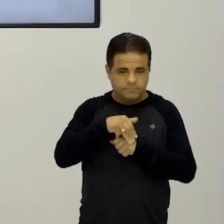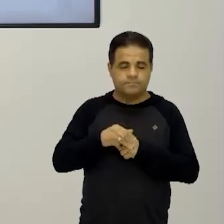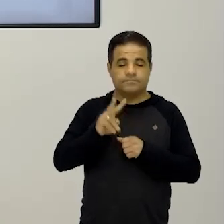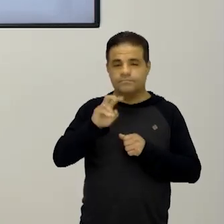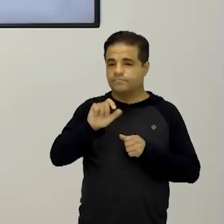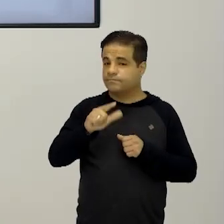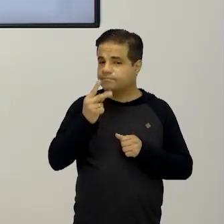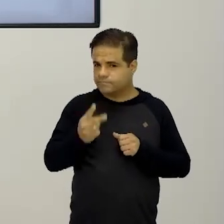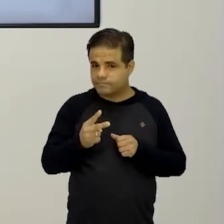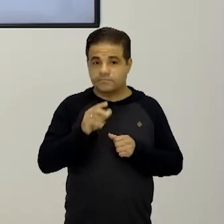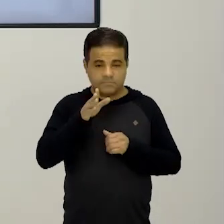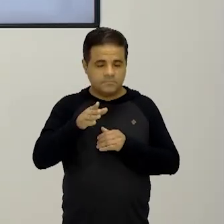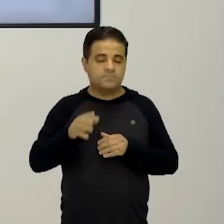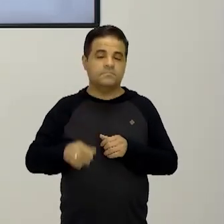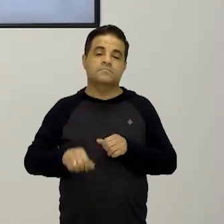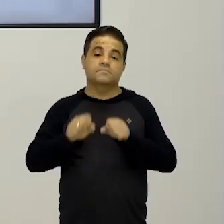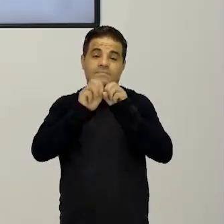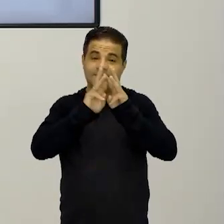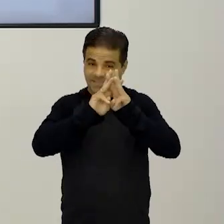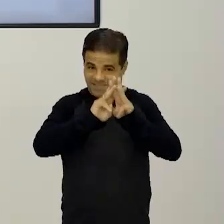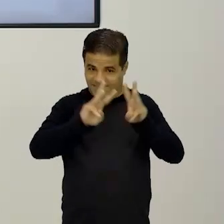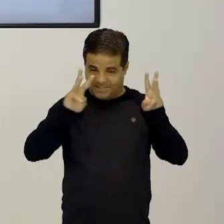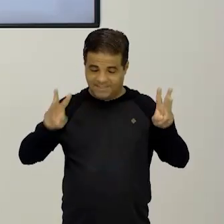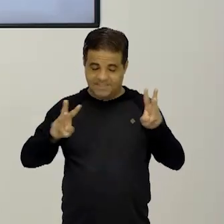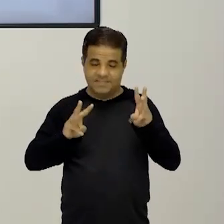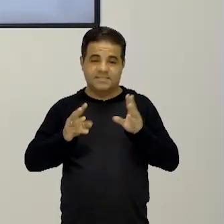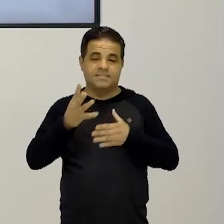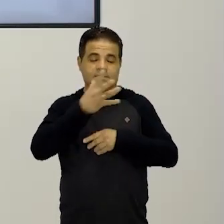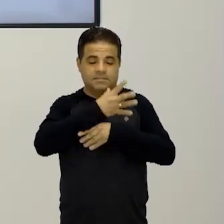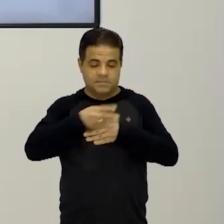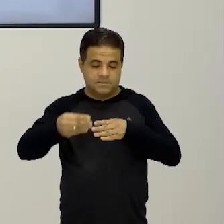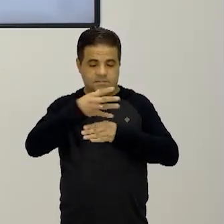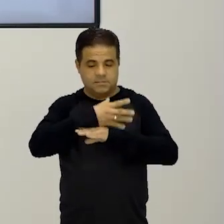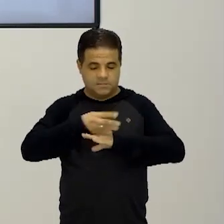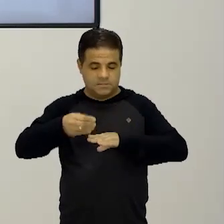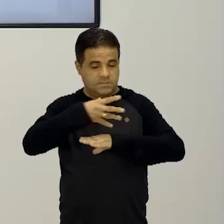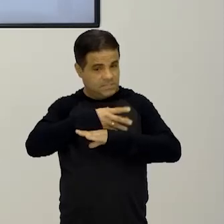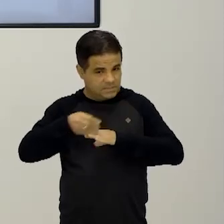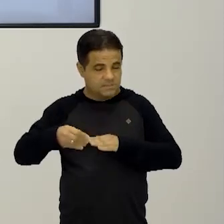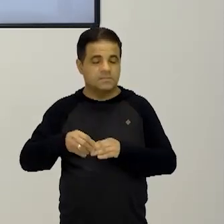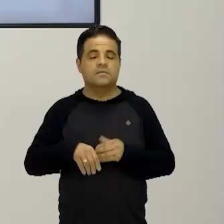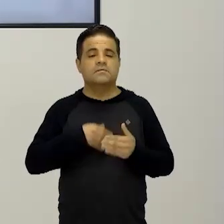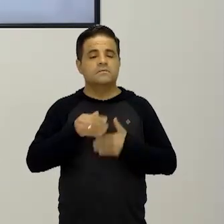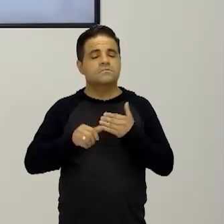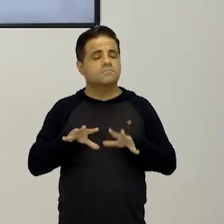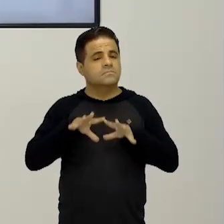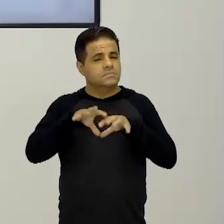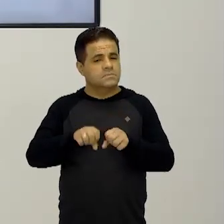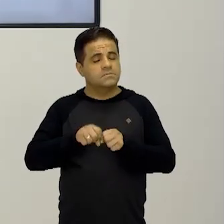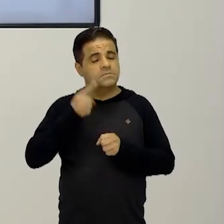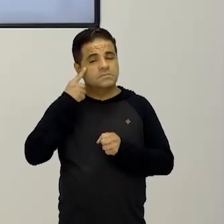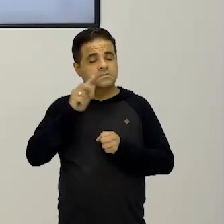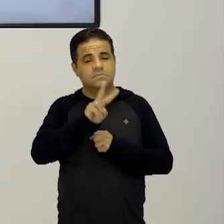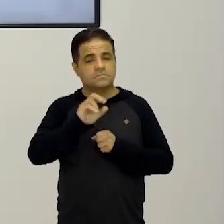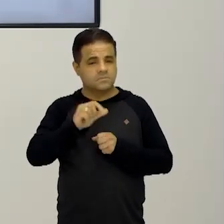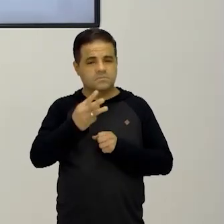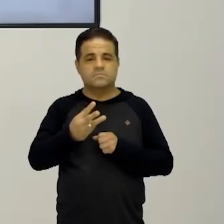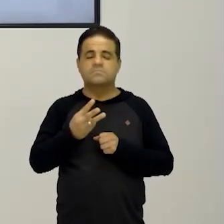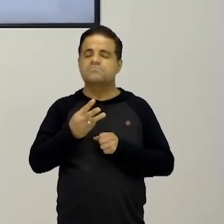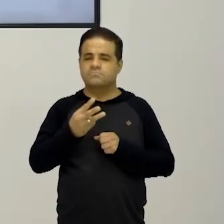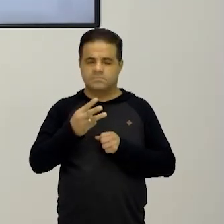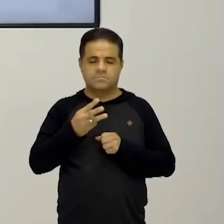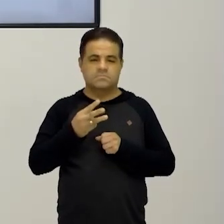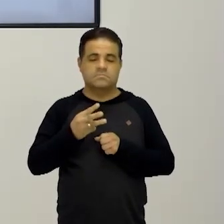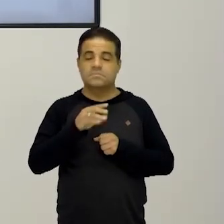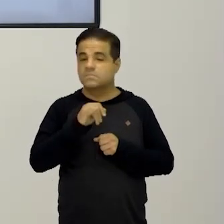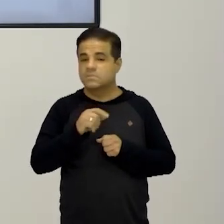2. Se você for lá no site da IFAP, que é o QR Code que está aparecendo na tela para vocês, aí o que vai pegar lá para vocês é o volume 3. Tá?